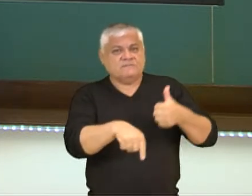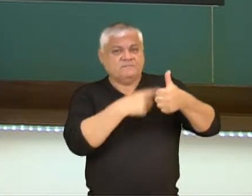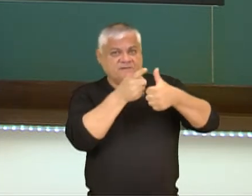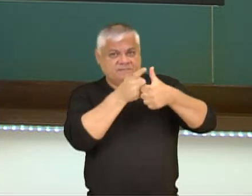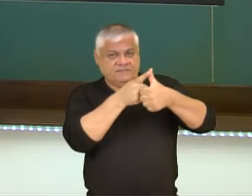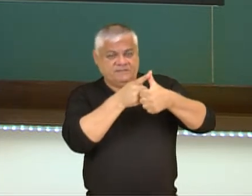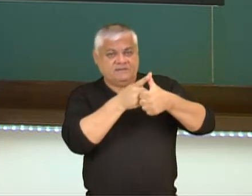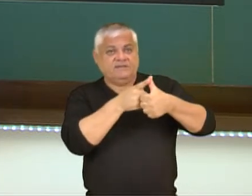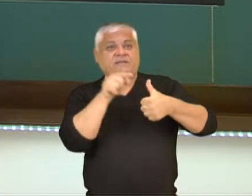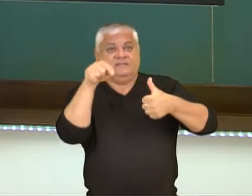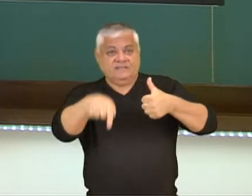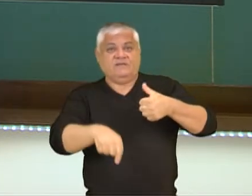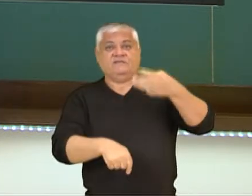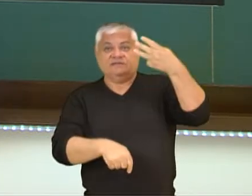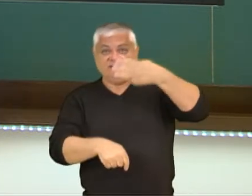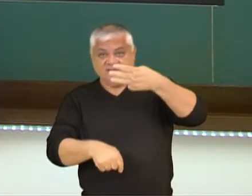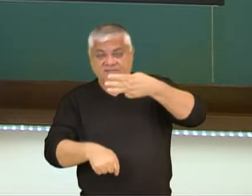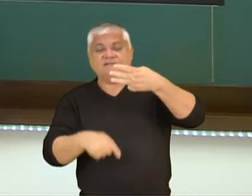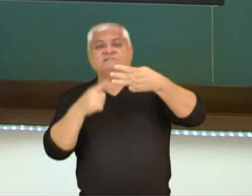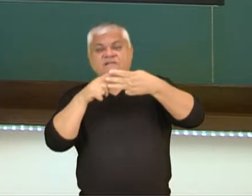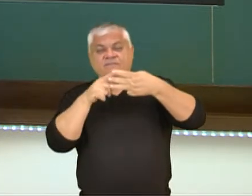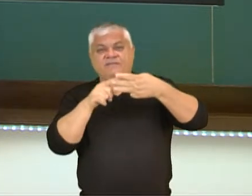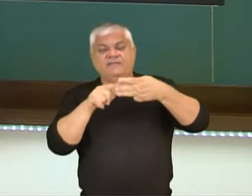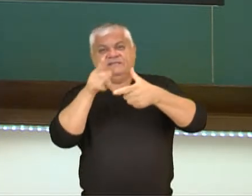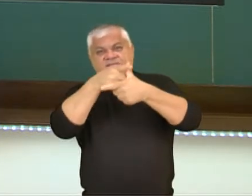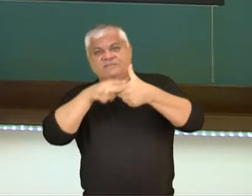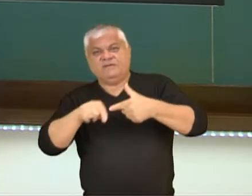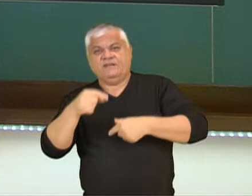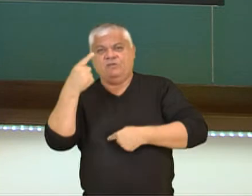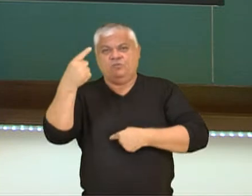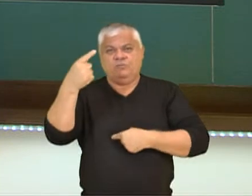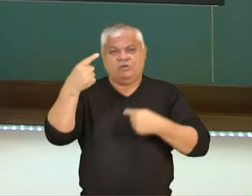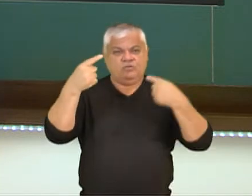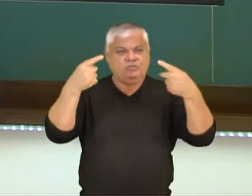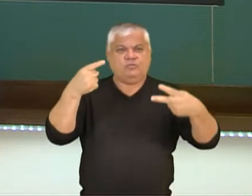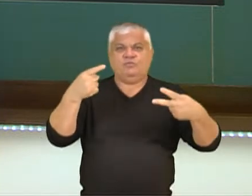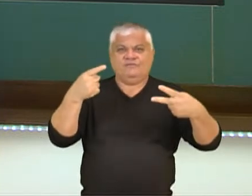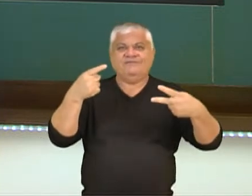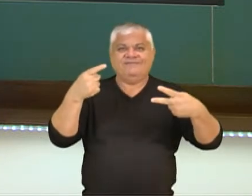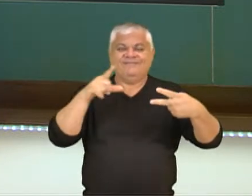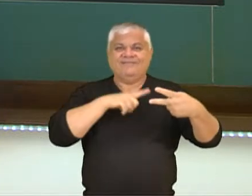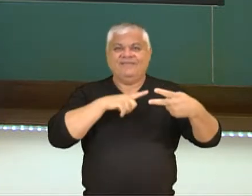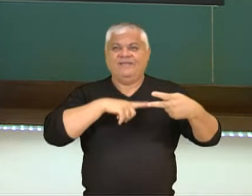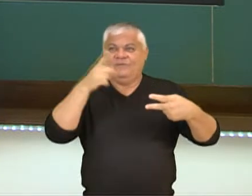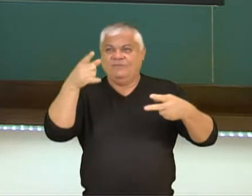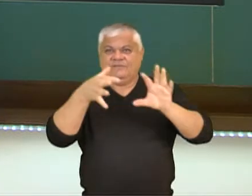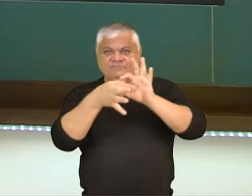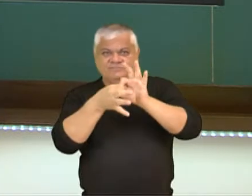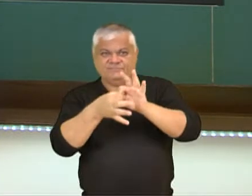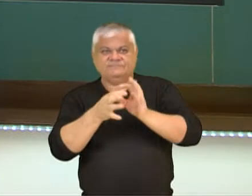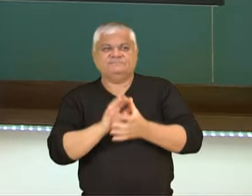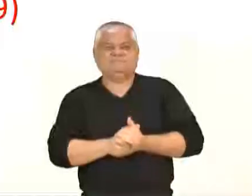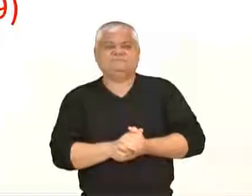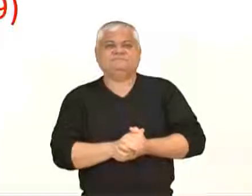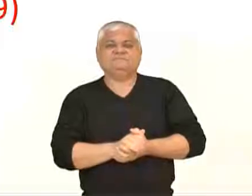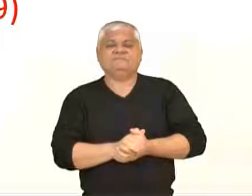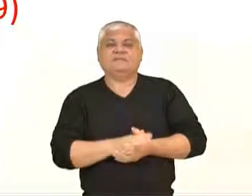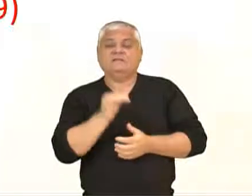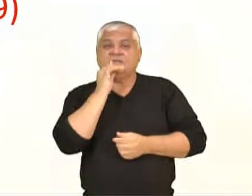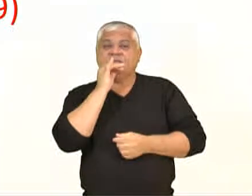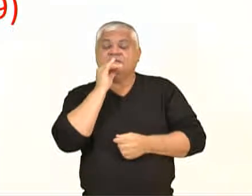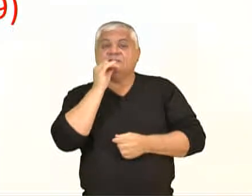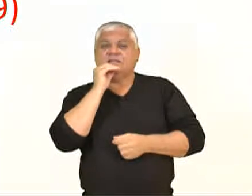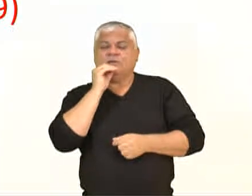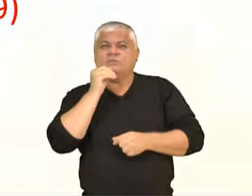questão. Essa atividade 3 se desdobra em duas questões, né? A segunda ajuda a responder a primeira. Vamos lá. A época